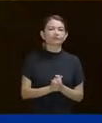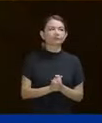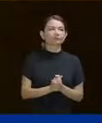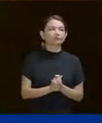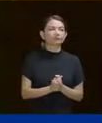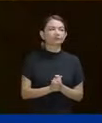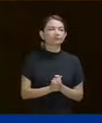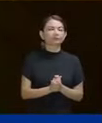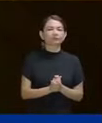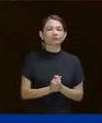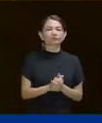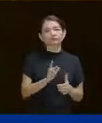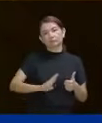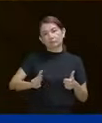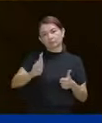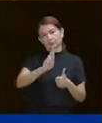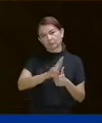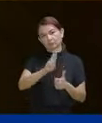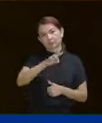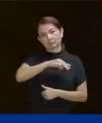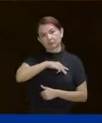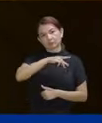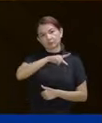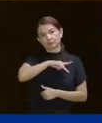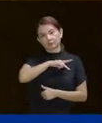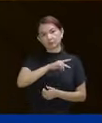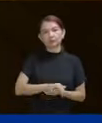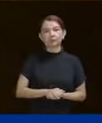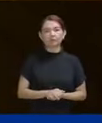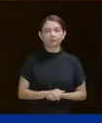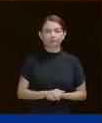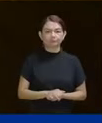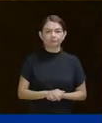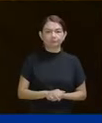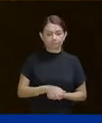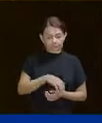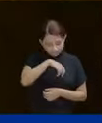outra procuradora do Ministério Público, doutora Sara,